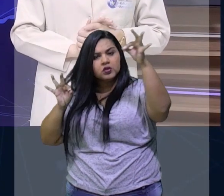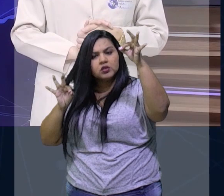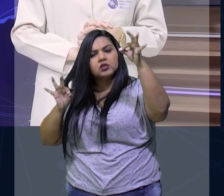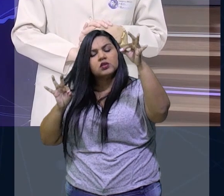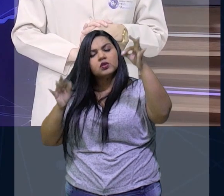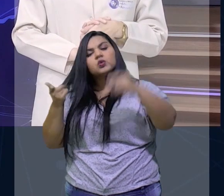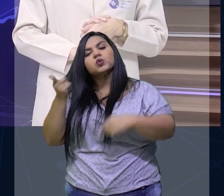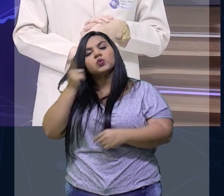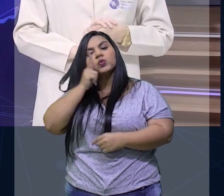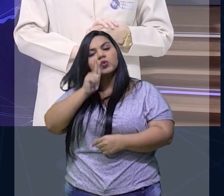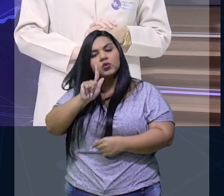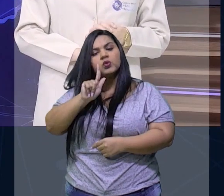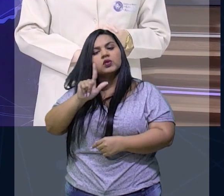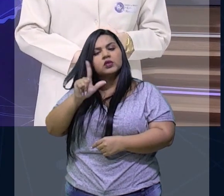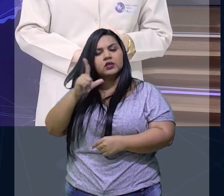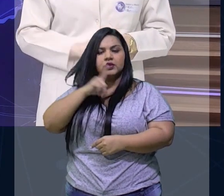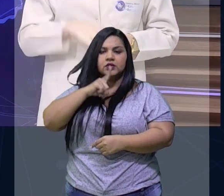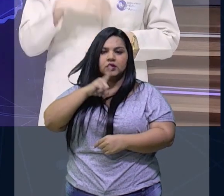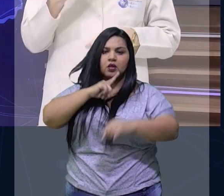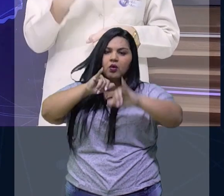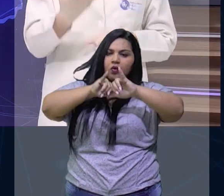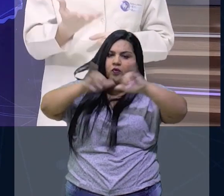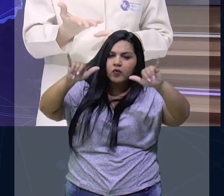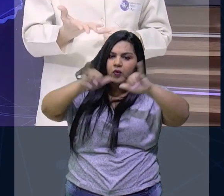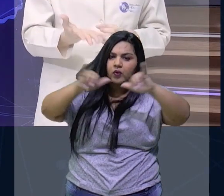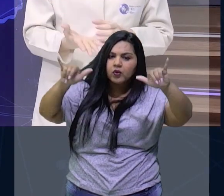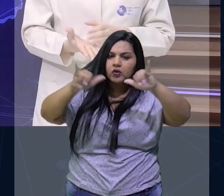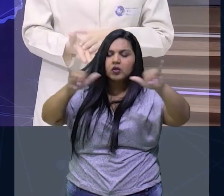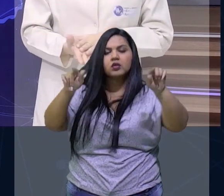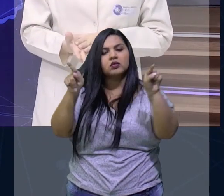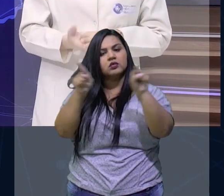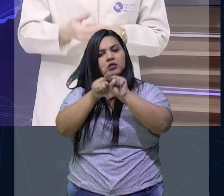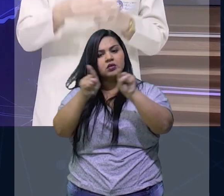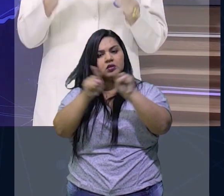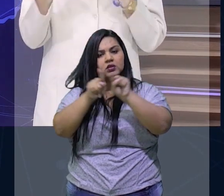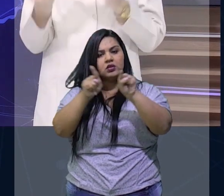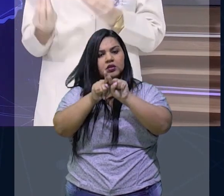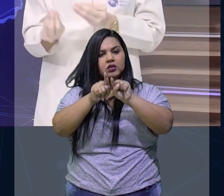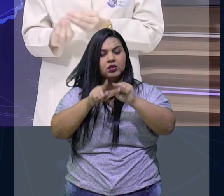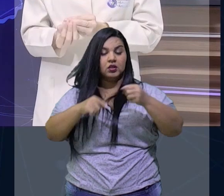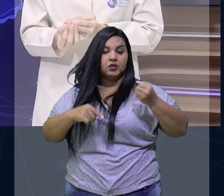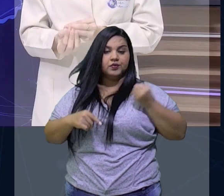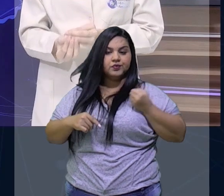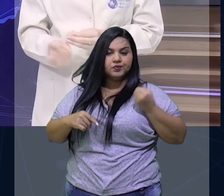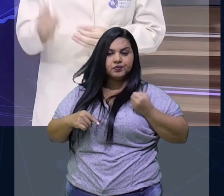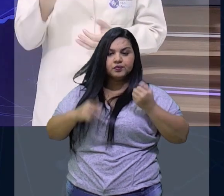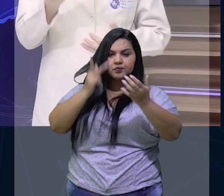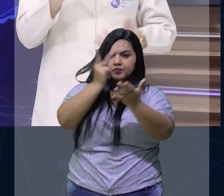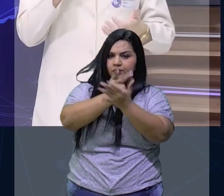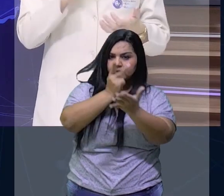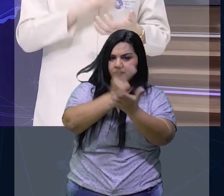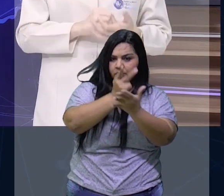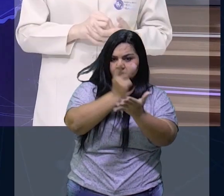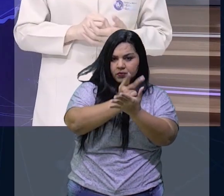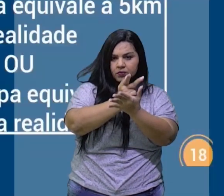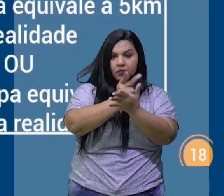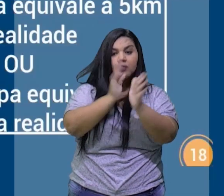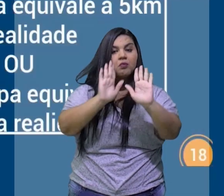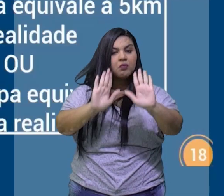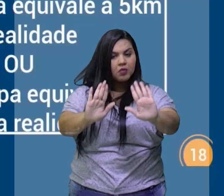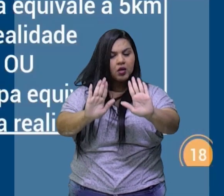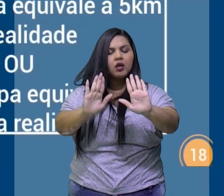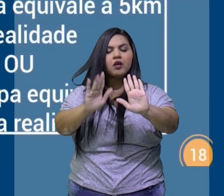consegue obter essa informação, né? E tem também a escala numérica, né? Que é a mesma coisa que a escala gráfica, mas ela